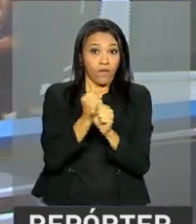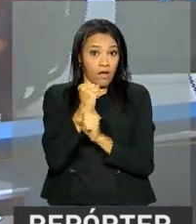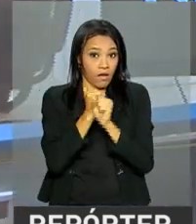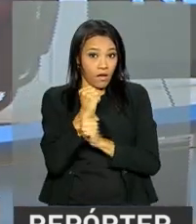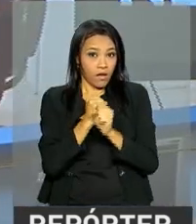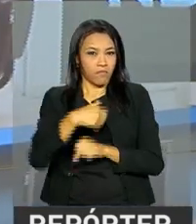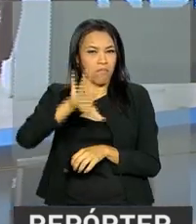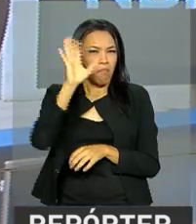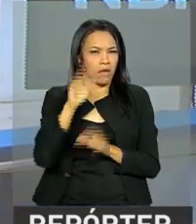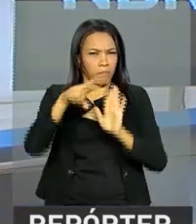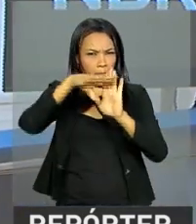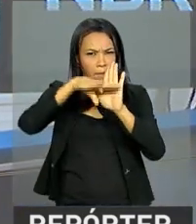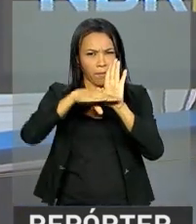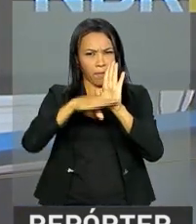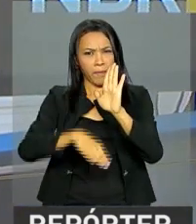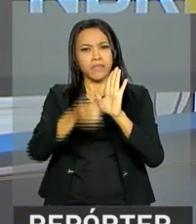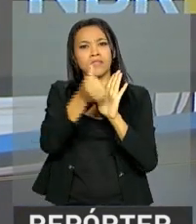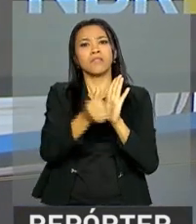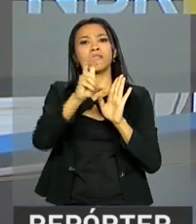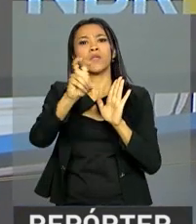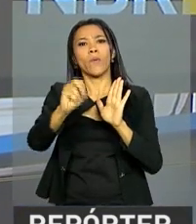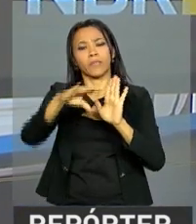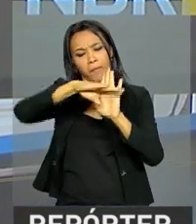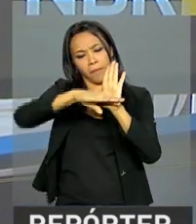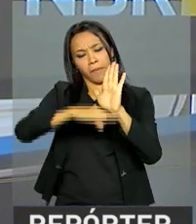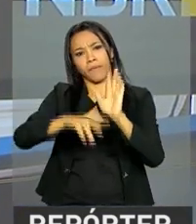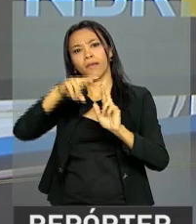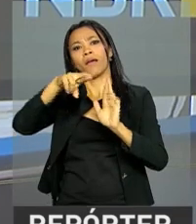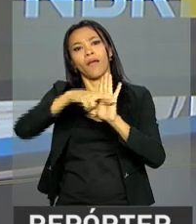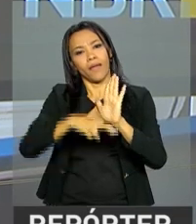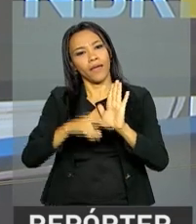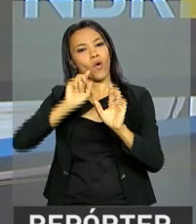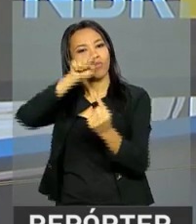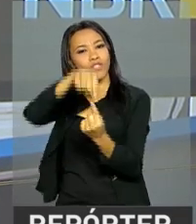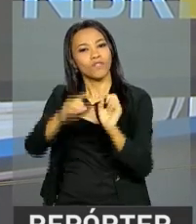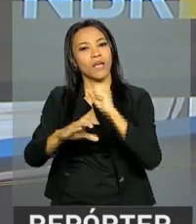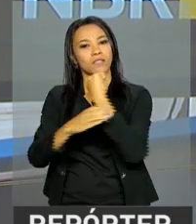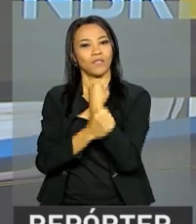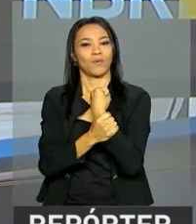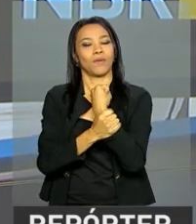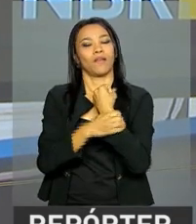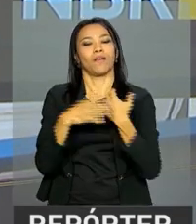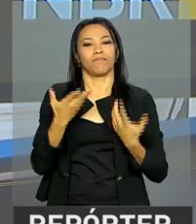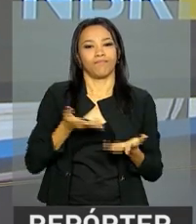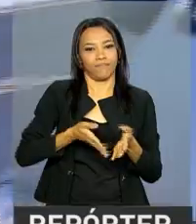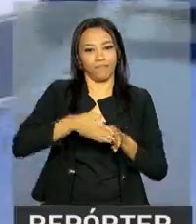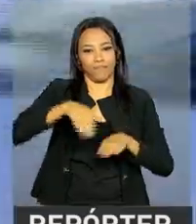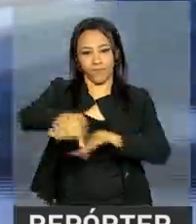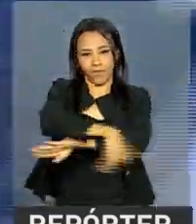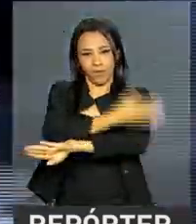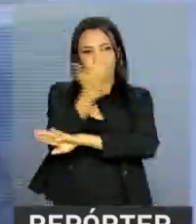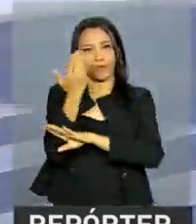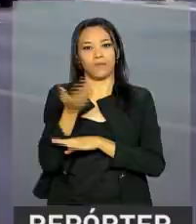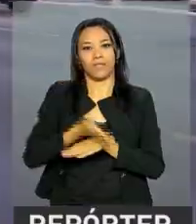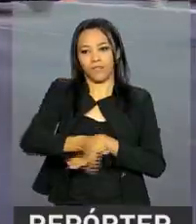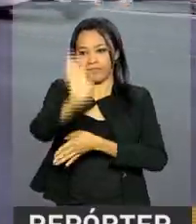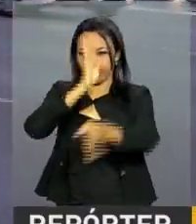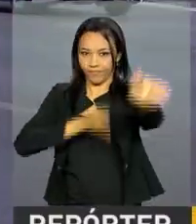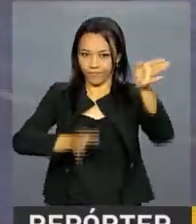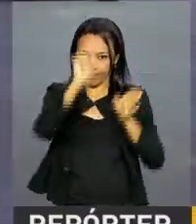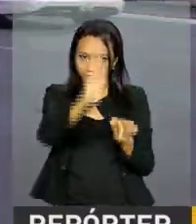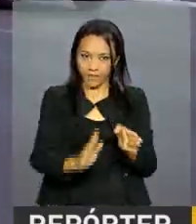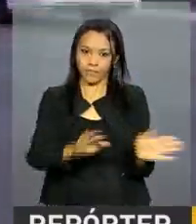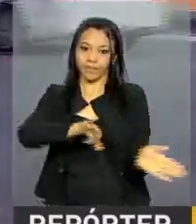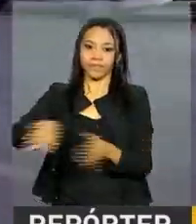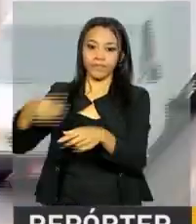650 normas para garantir mais segurança nas ruas e estradas do país na paisagem